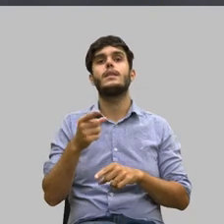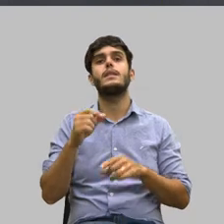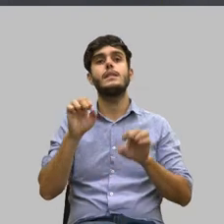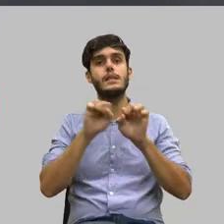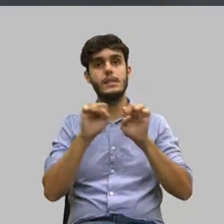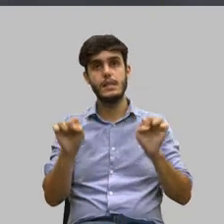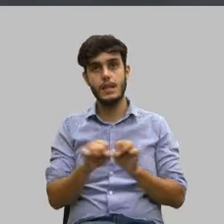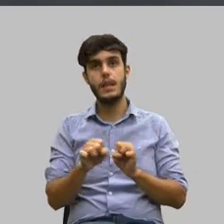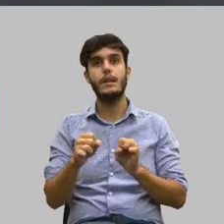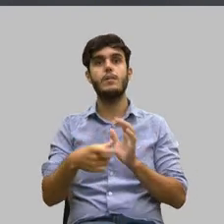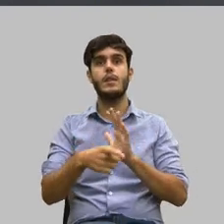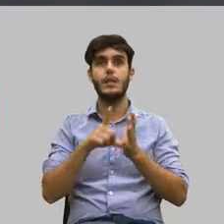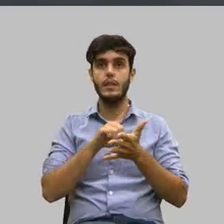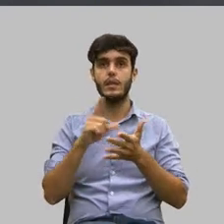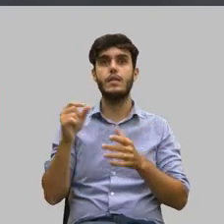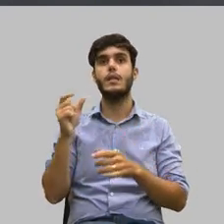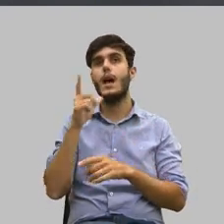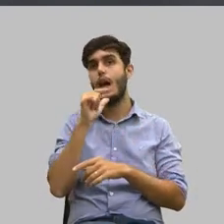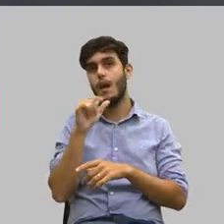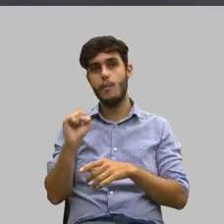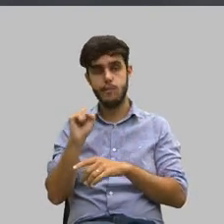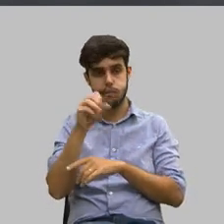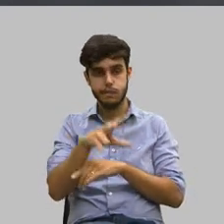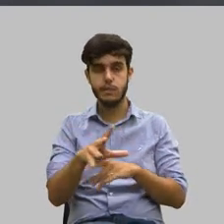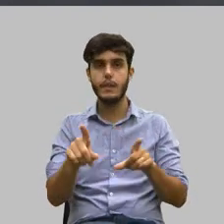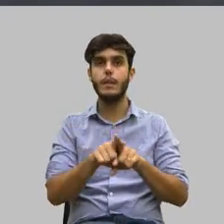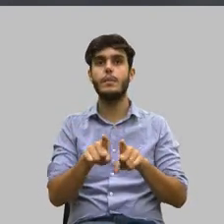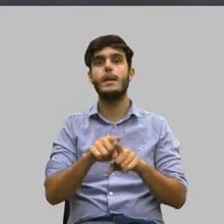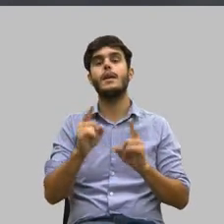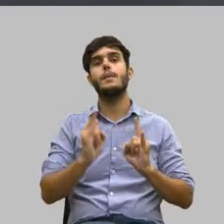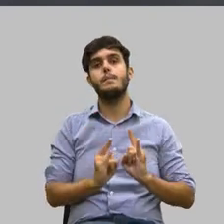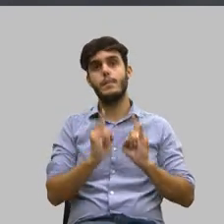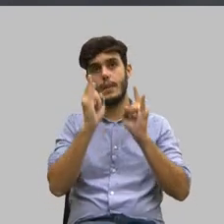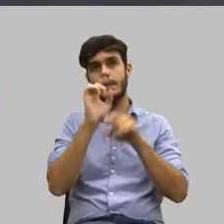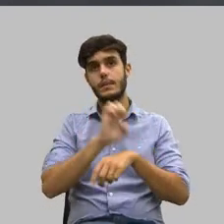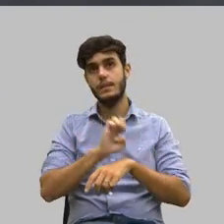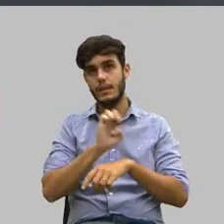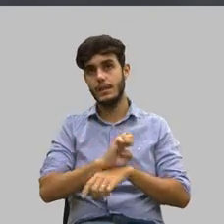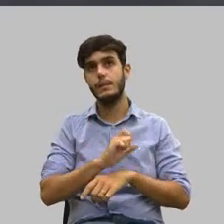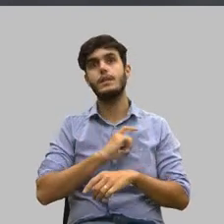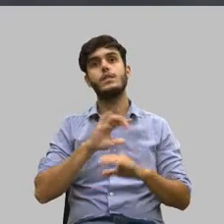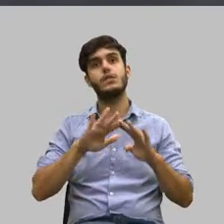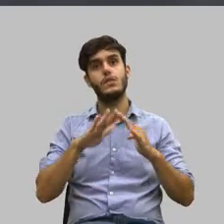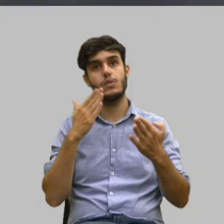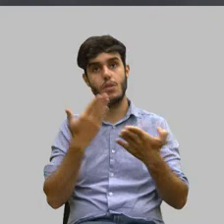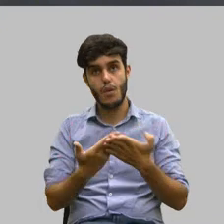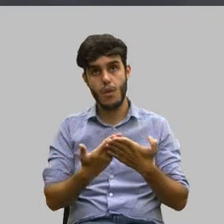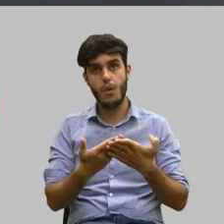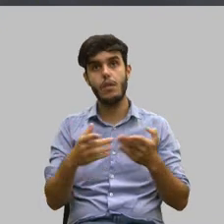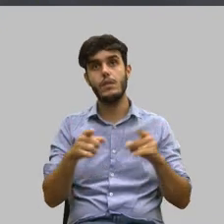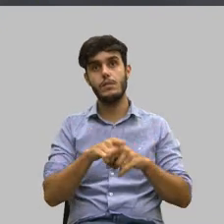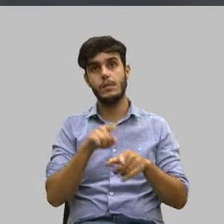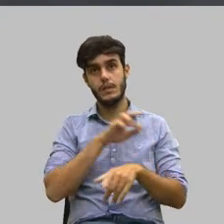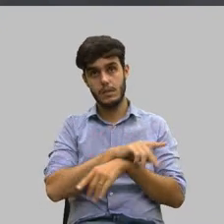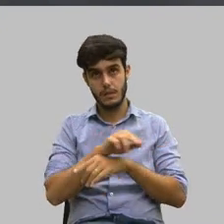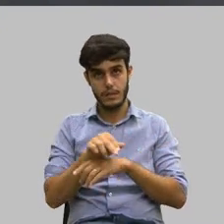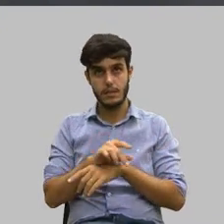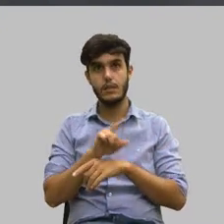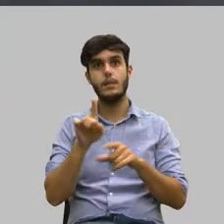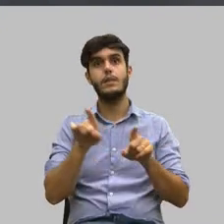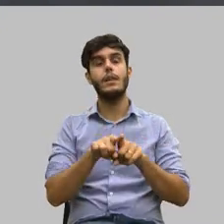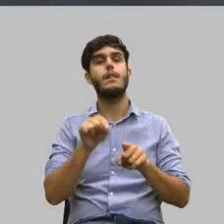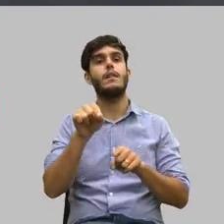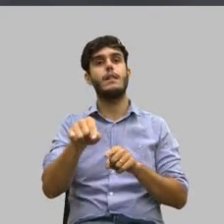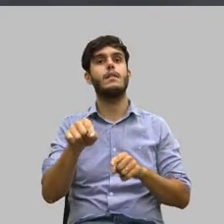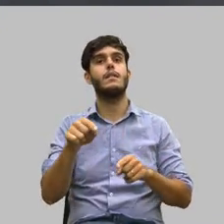preventivos que como vários outros prédios públicos nós temos no estado inclusive diversas escolas eh hospitais então isso